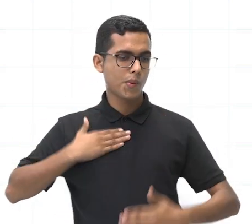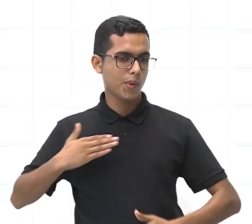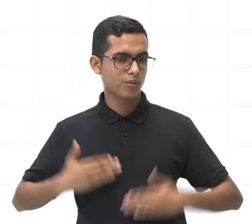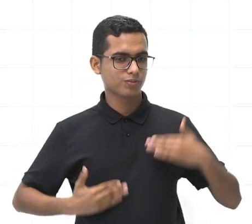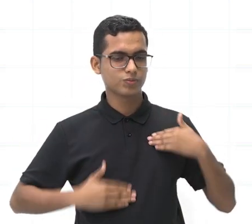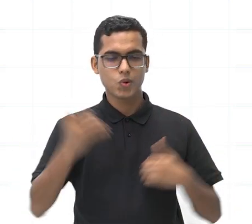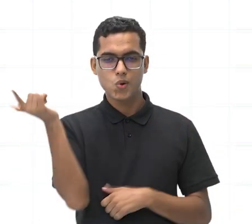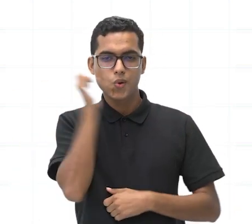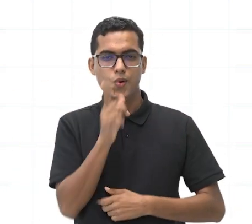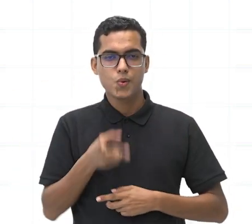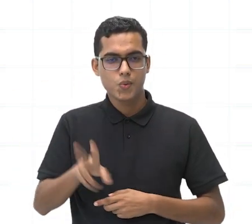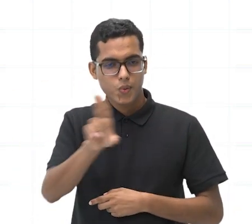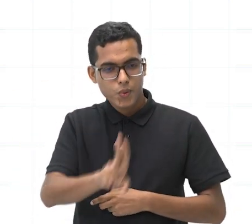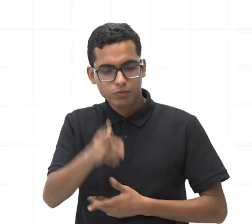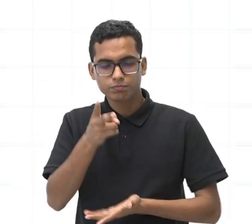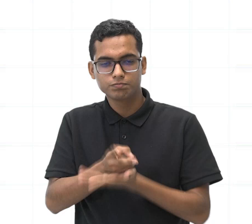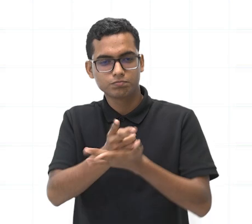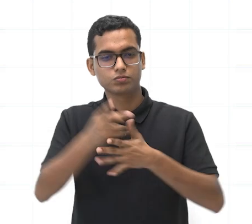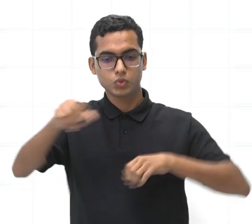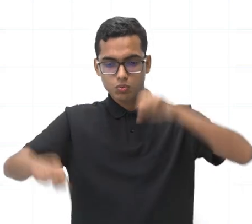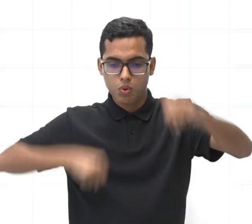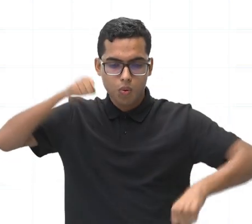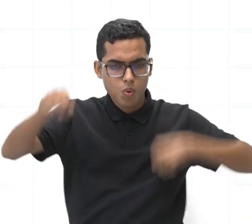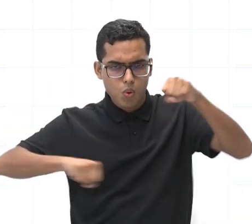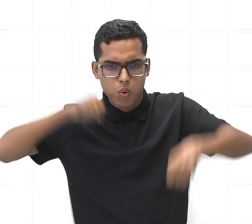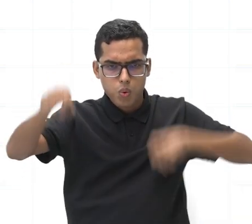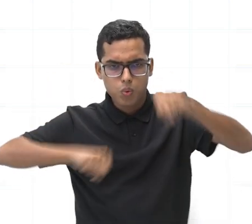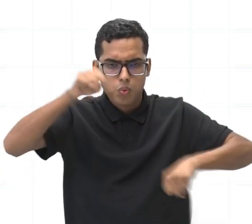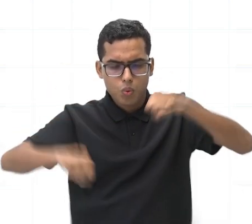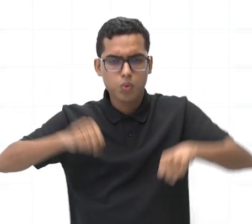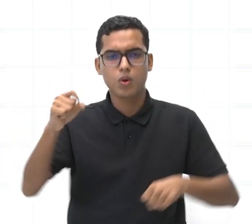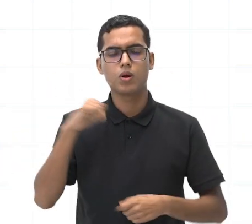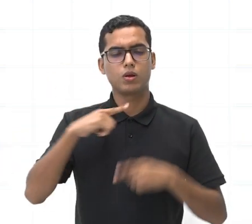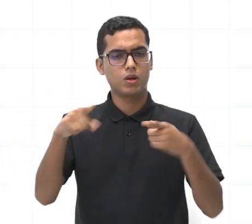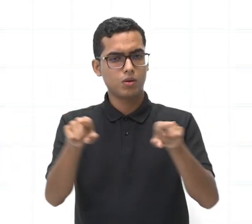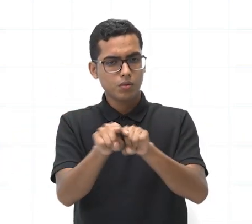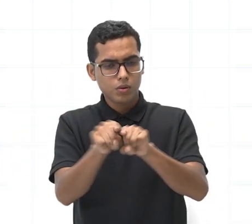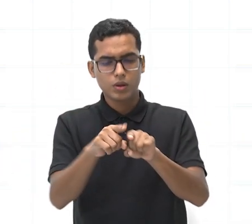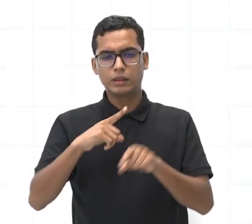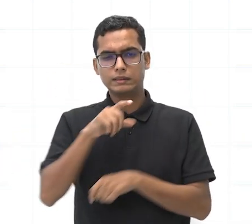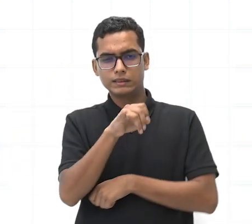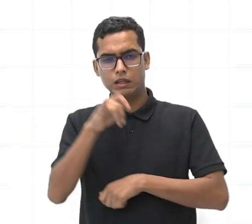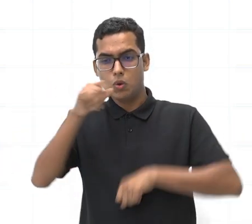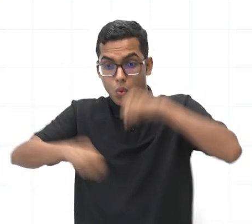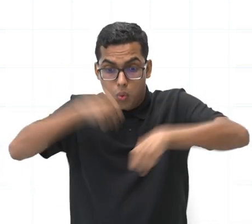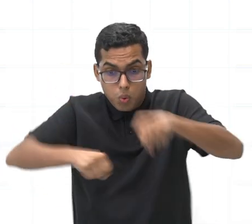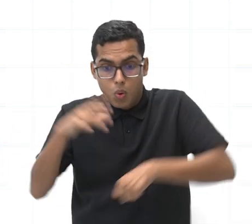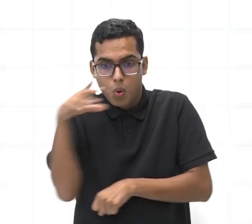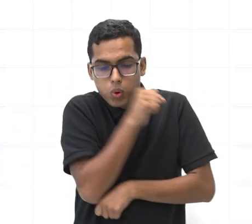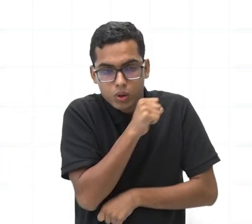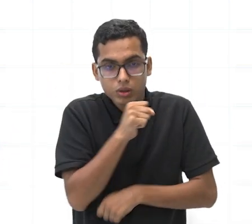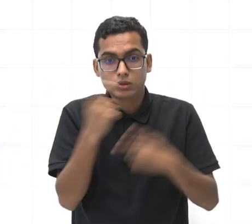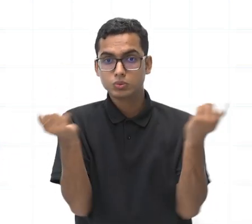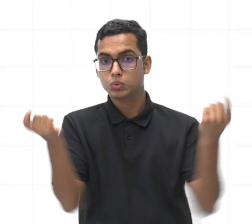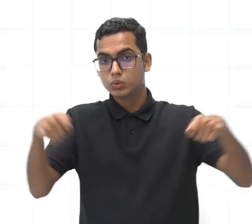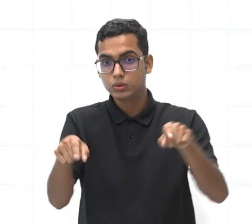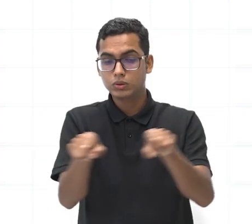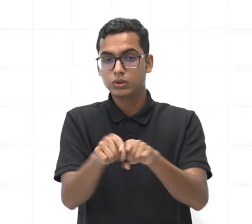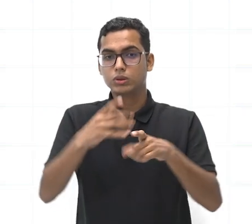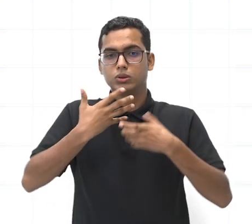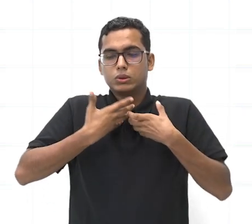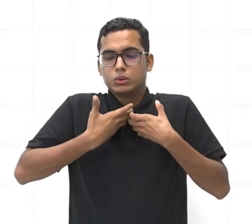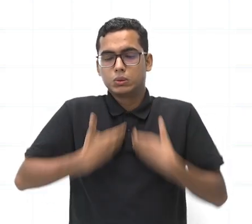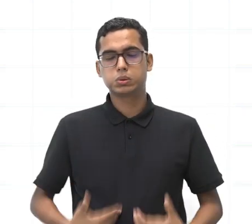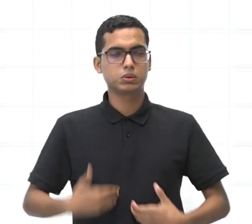poder empregar ali mais velocidade, ele vai precisar de força. Se ele colocar muita força, ele provavelmente vai